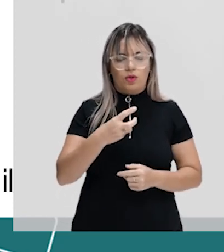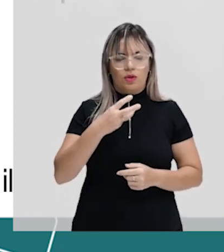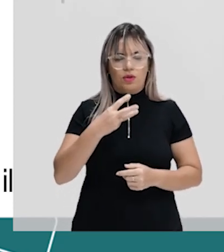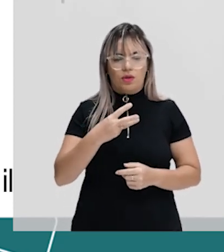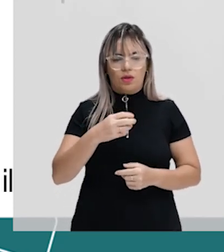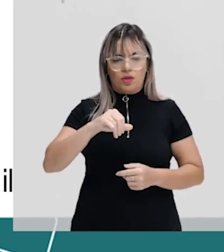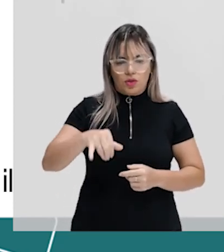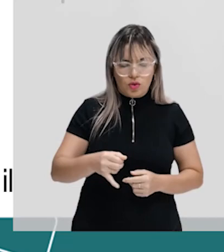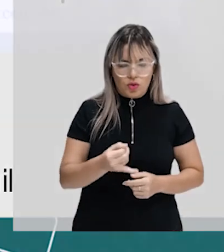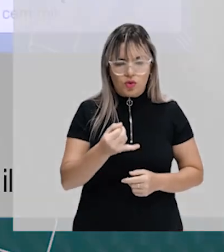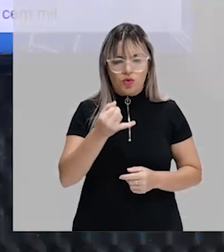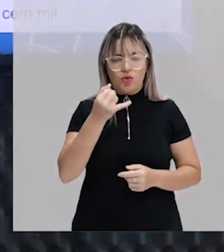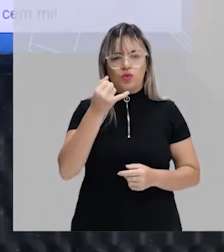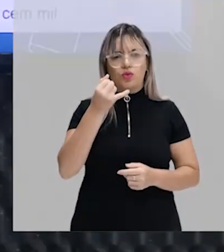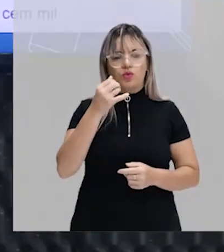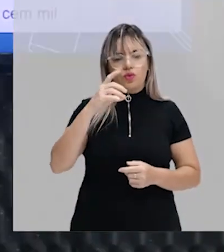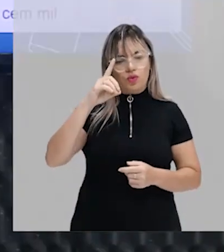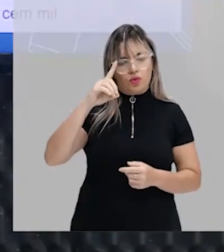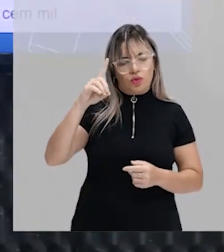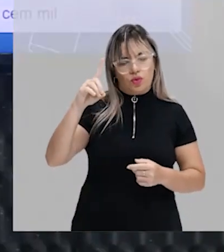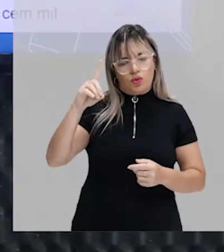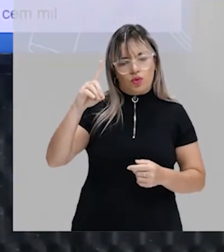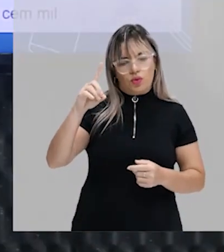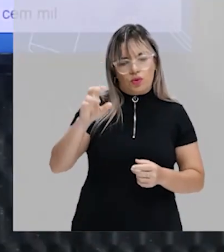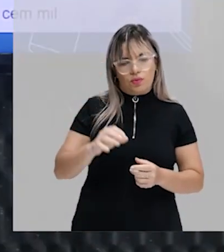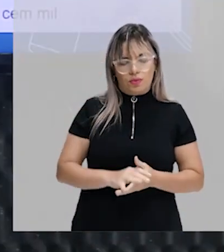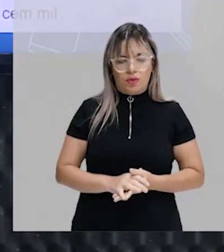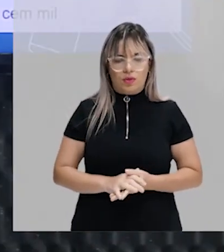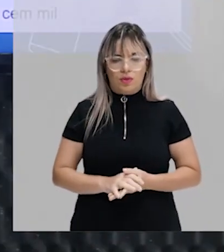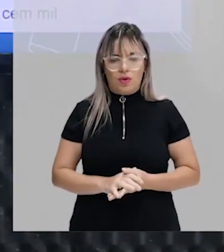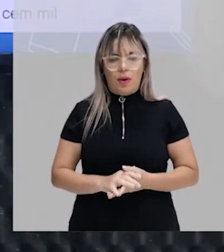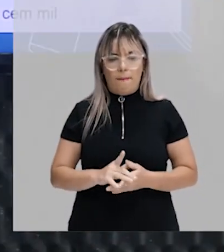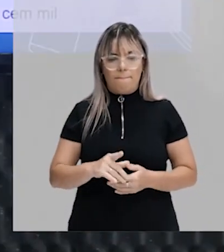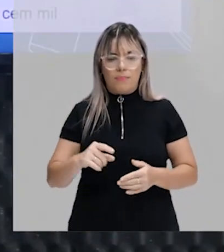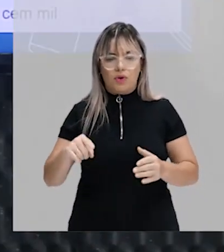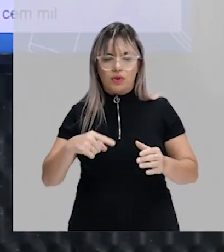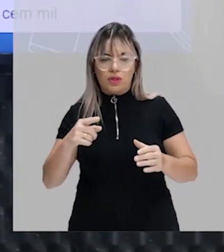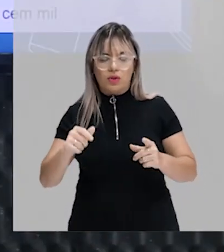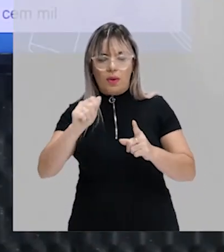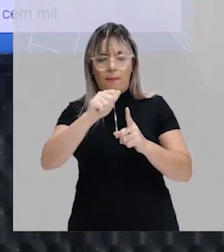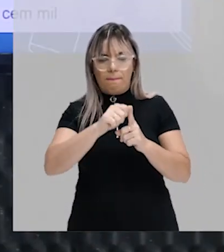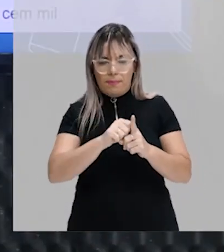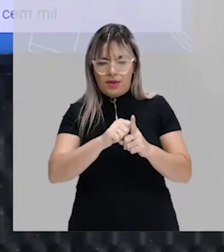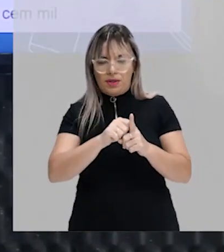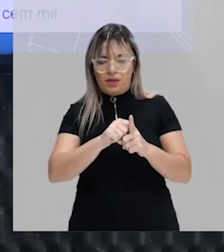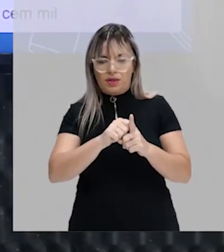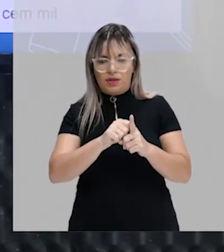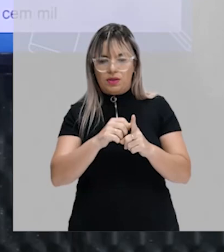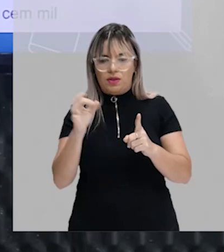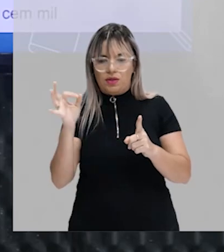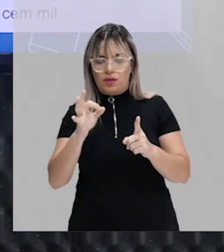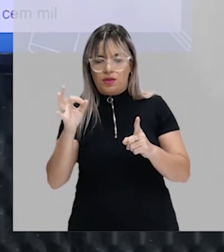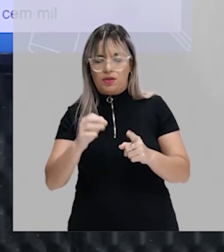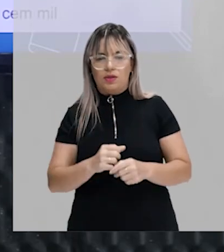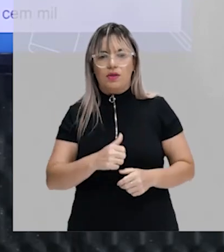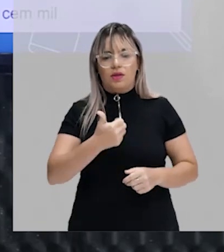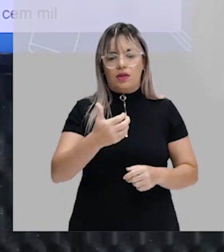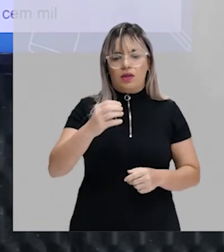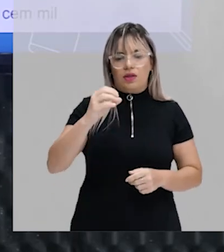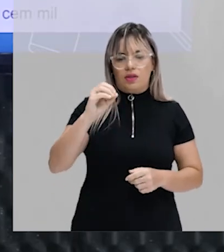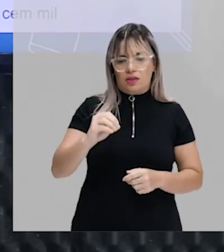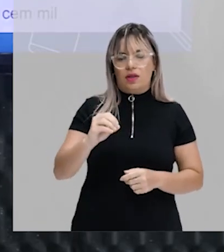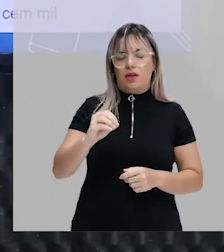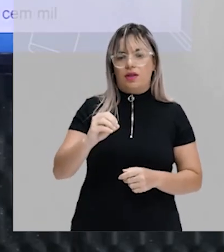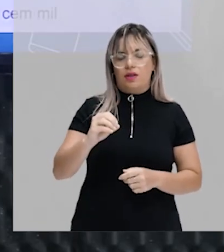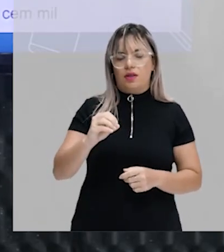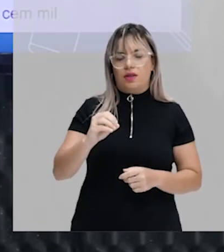Aqui é você sabe que a agiotagem é crime. O que é isso? Emprestar dinheiro a juros,